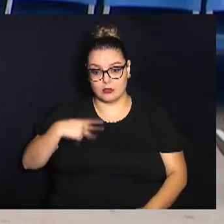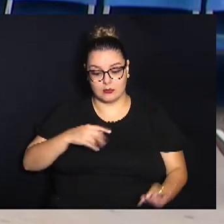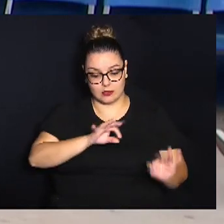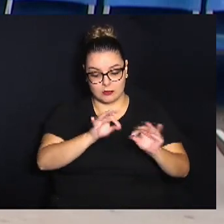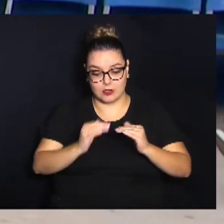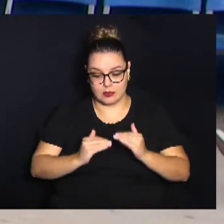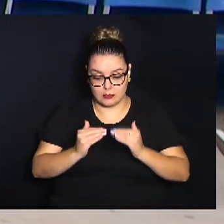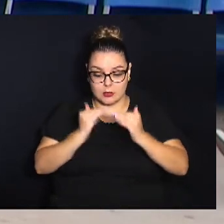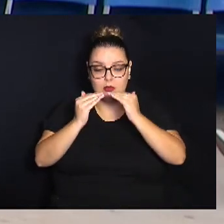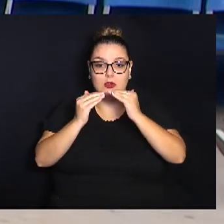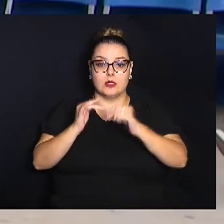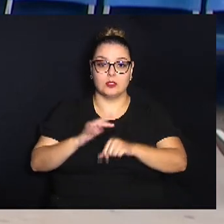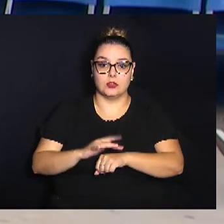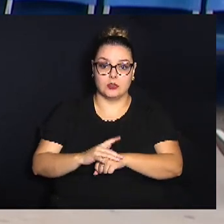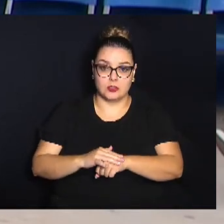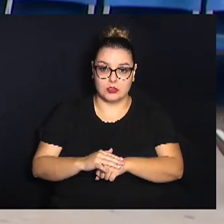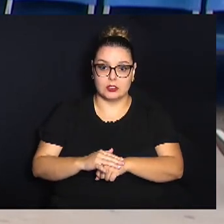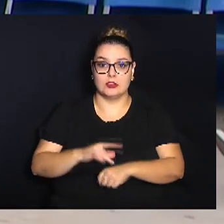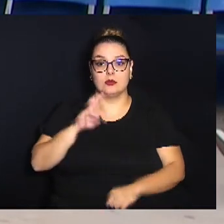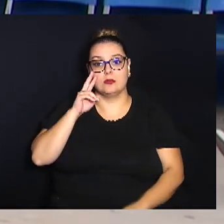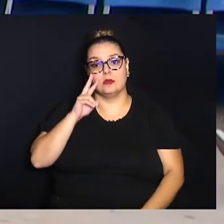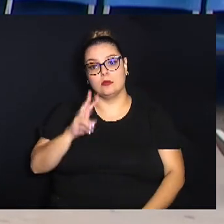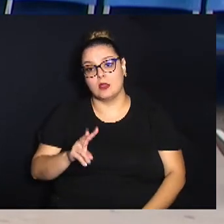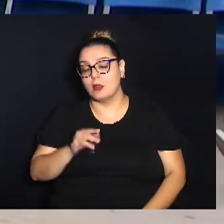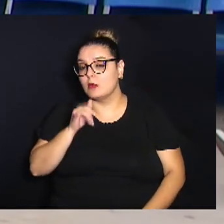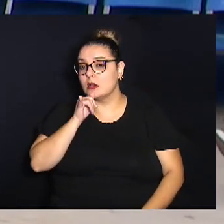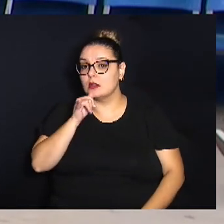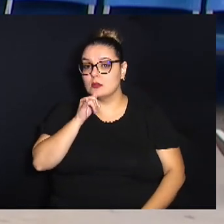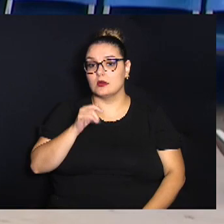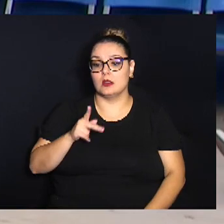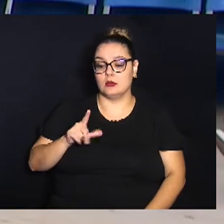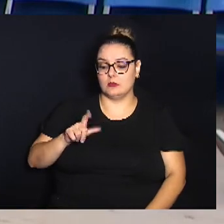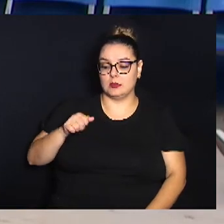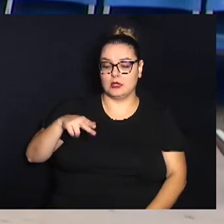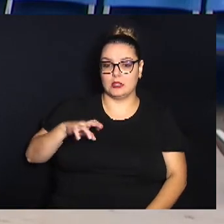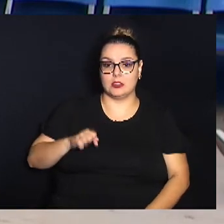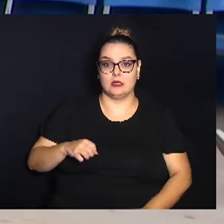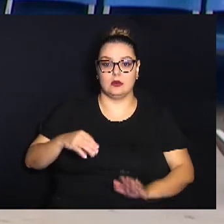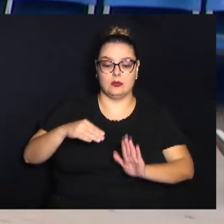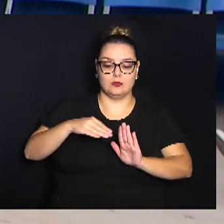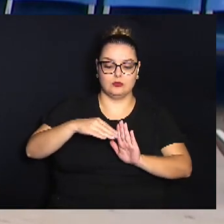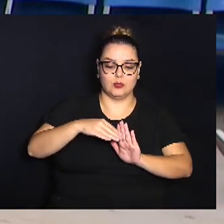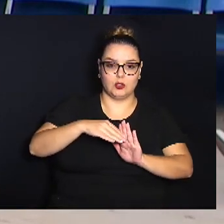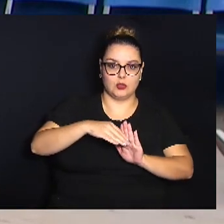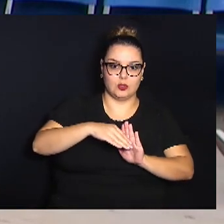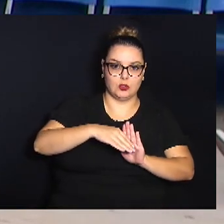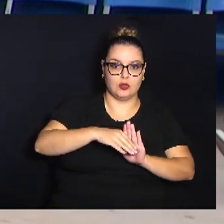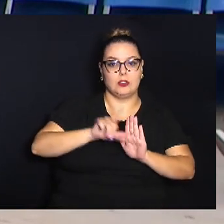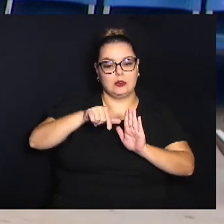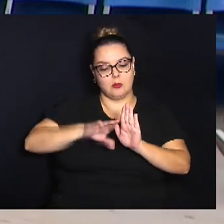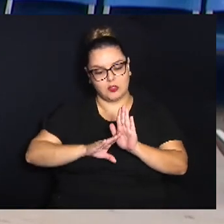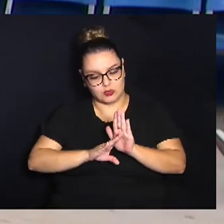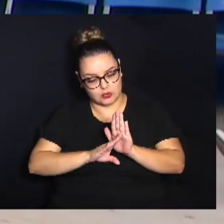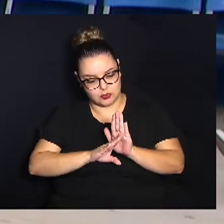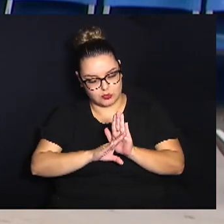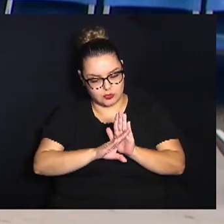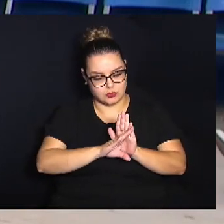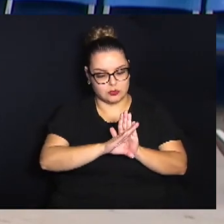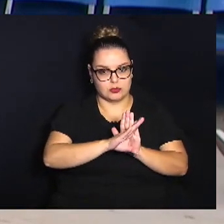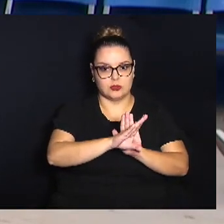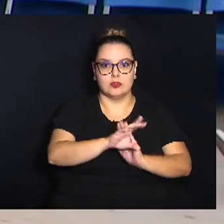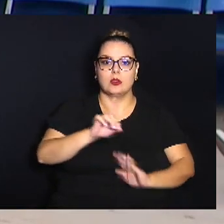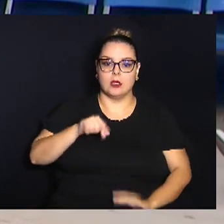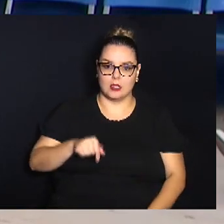evolução da doença, né? Então ele acompanha, por exemplo, as plaquetas dele caindo, depois as plaquetas subindo. Então isso aqui